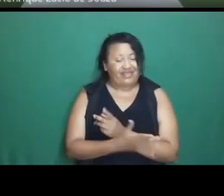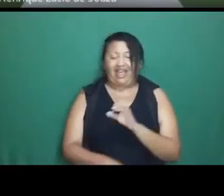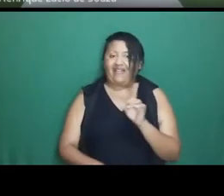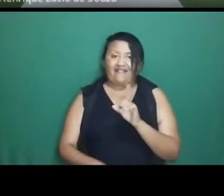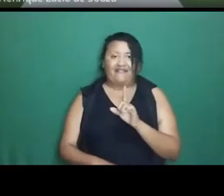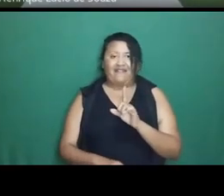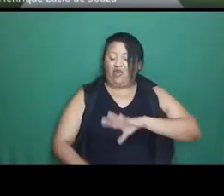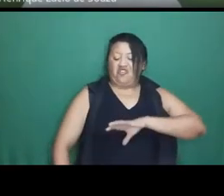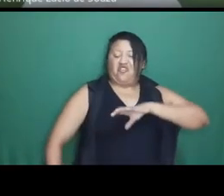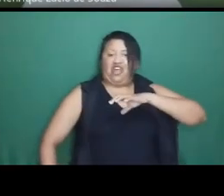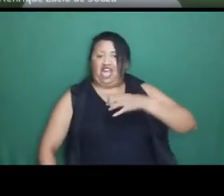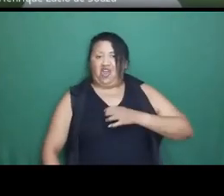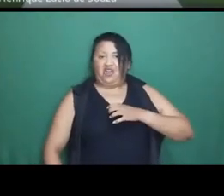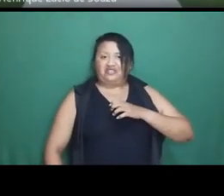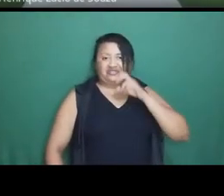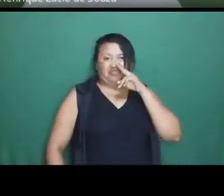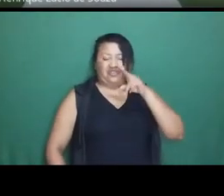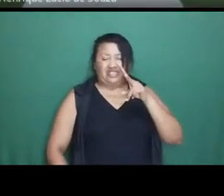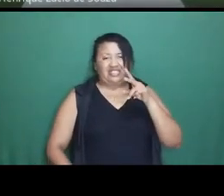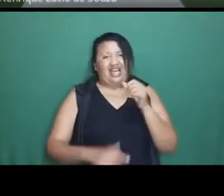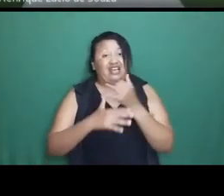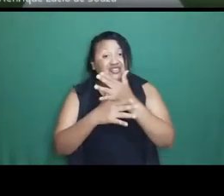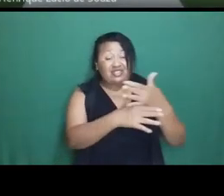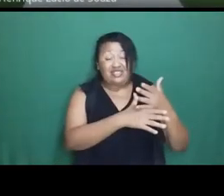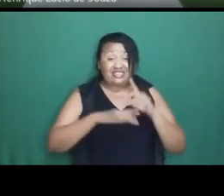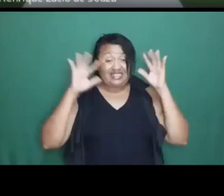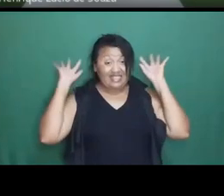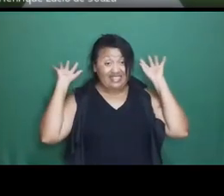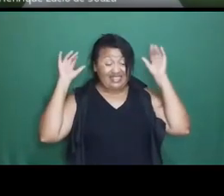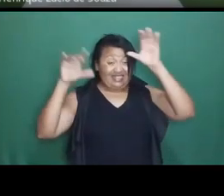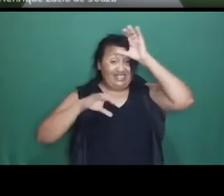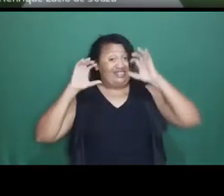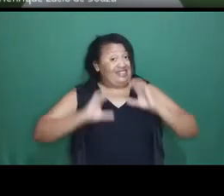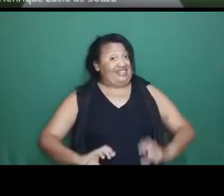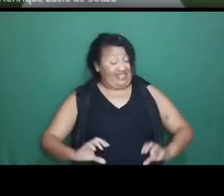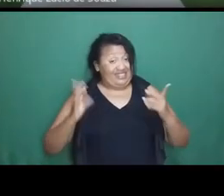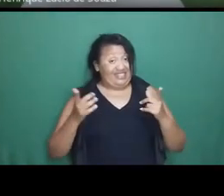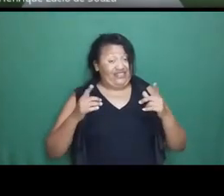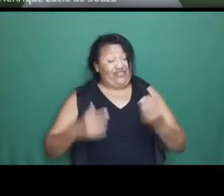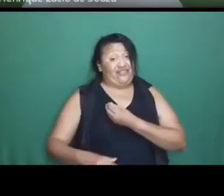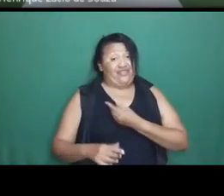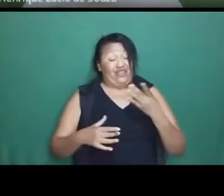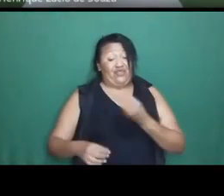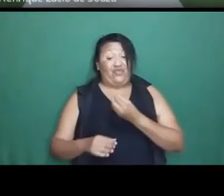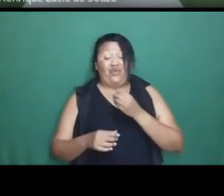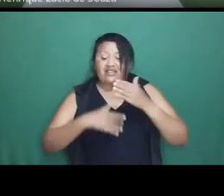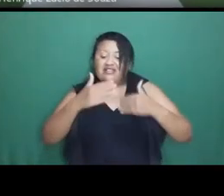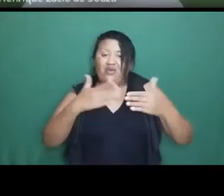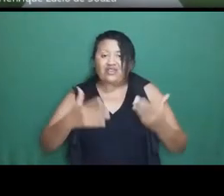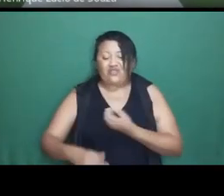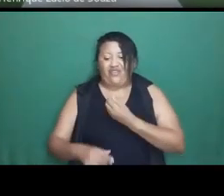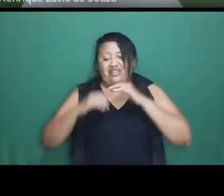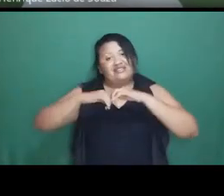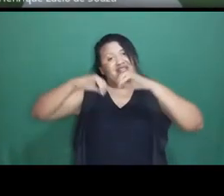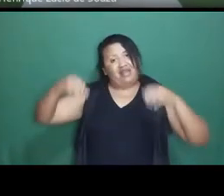não é o herói quer dizer a sociedade grega não existia essa crença de uma vida separada da vida dos